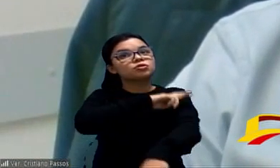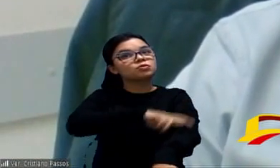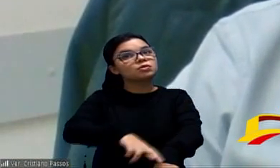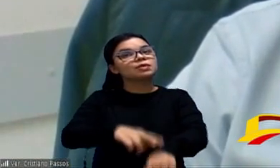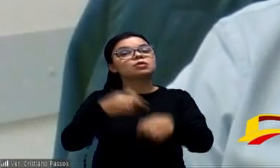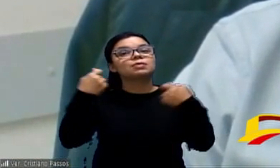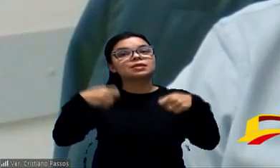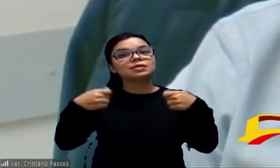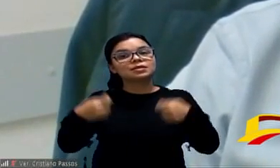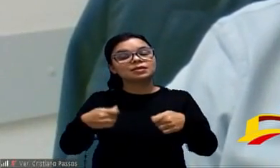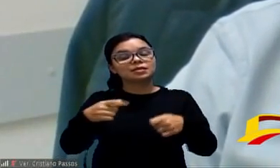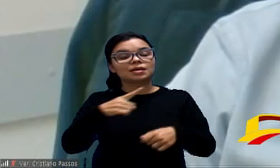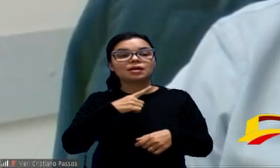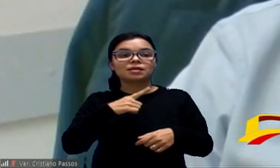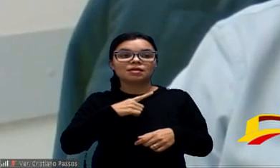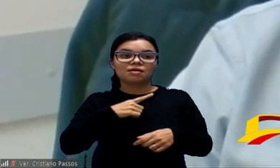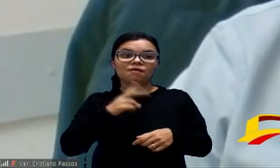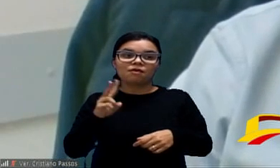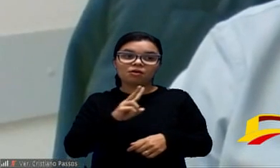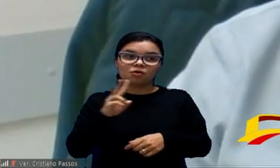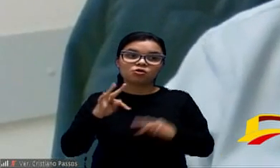isso.